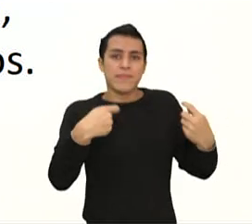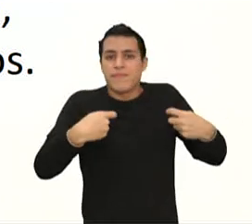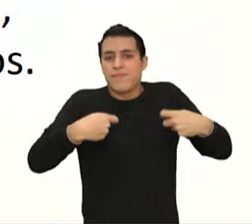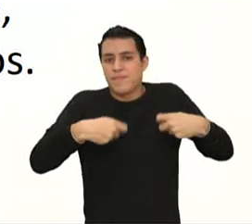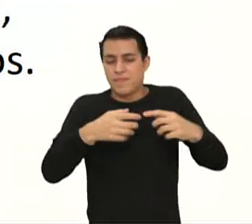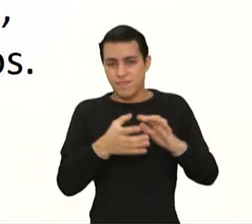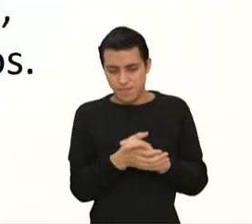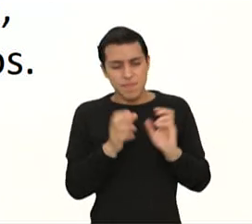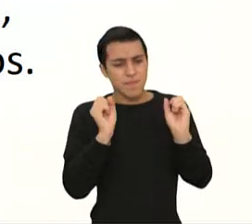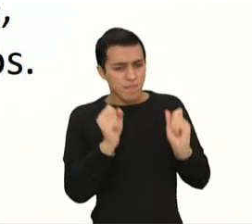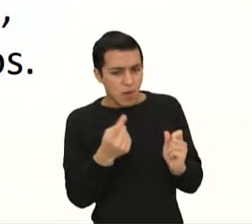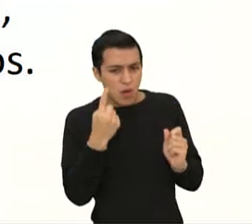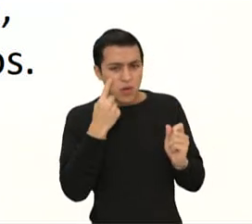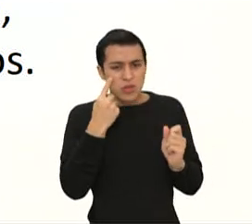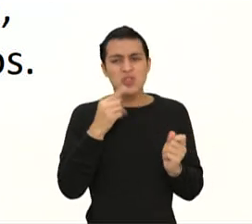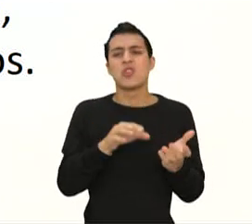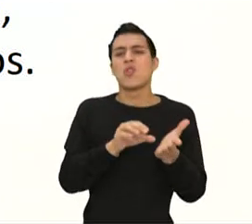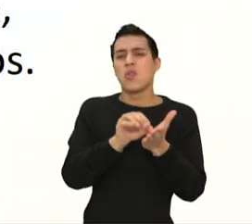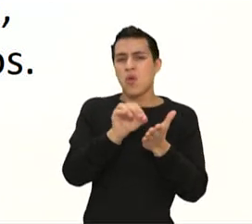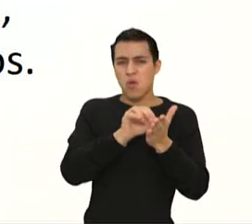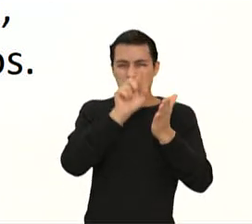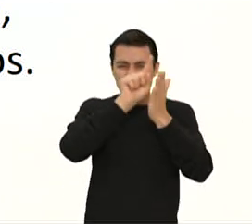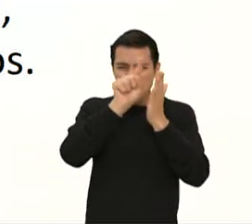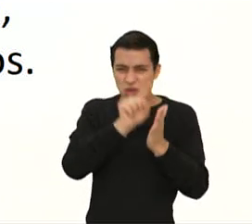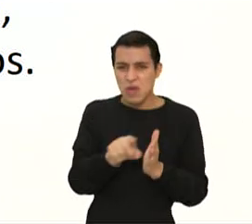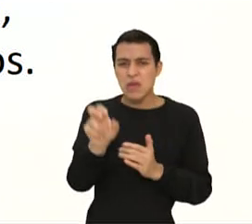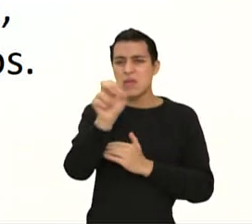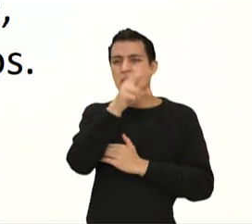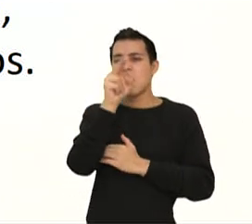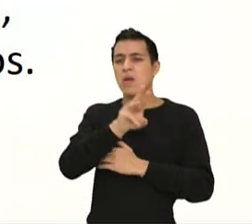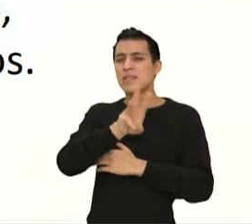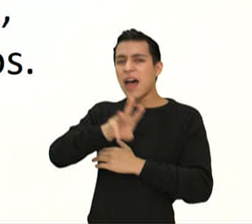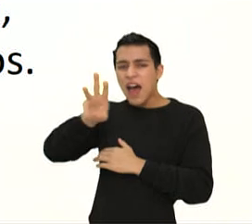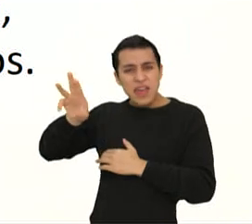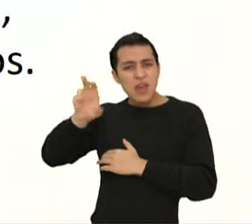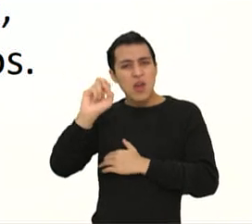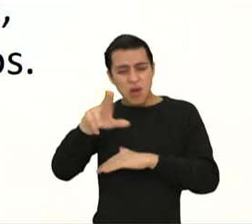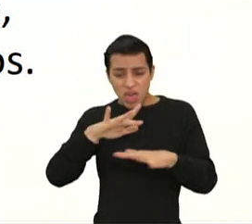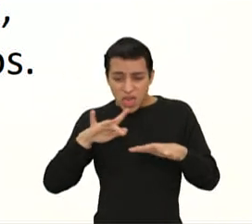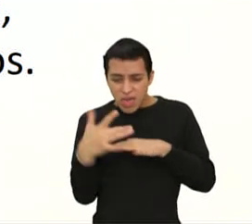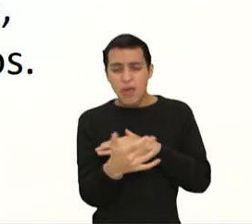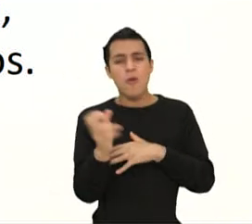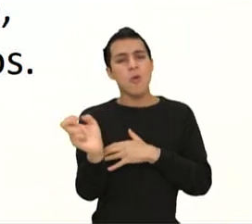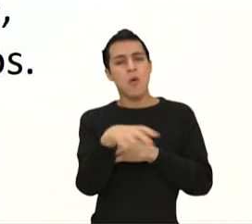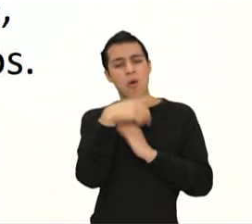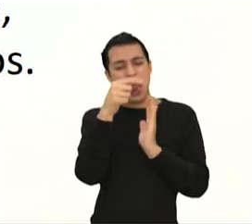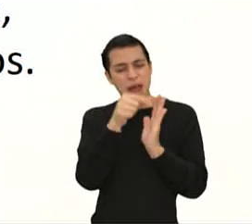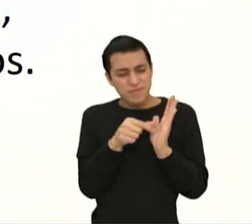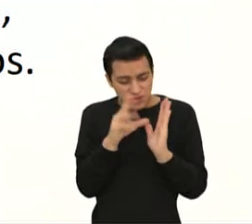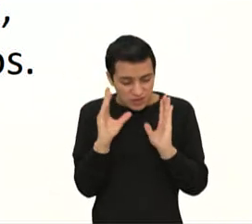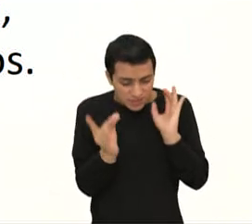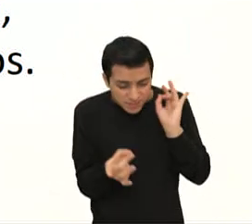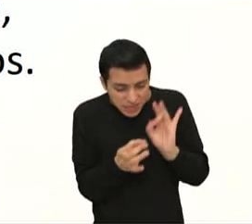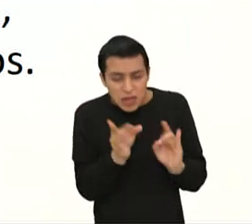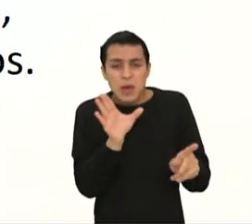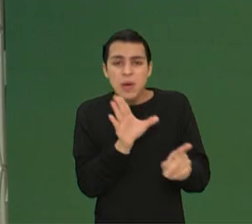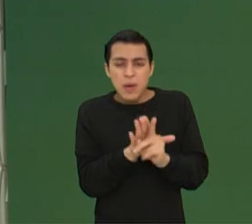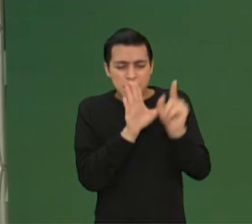Podem ser aplicadas via forms do Google, sites, redes sociais ou aplicativos